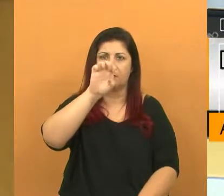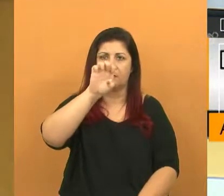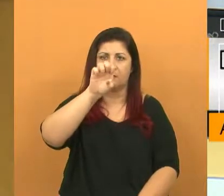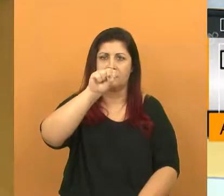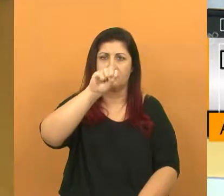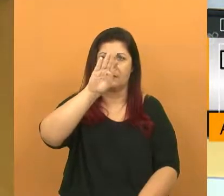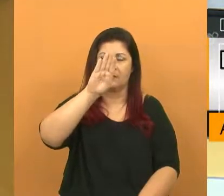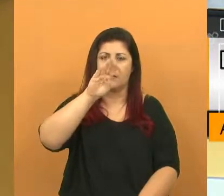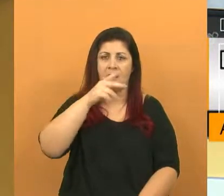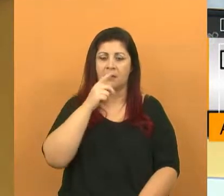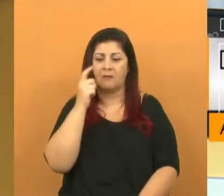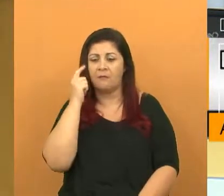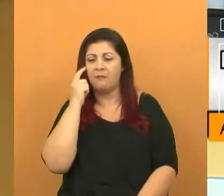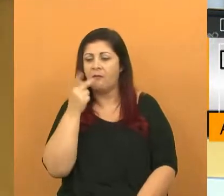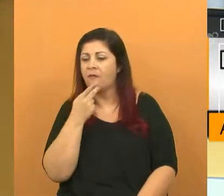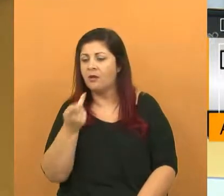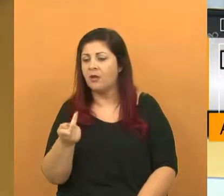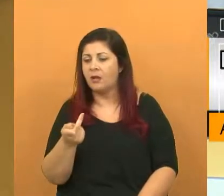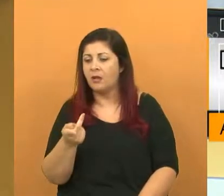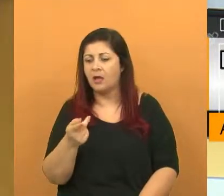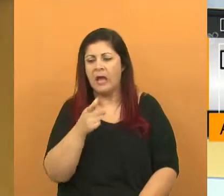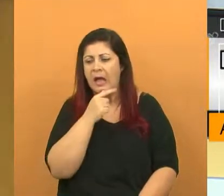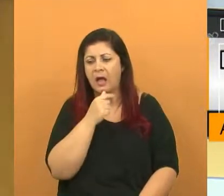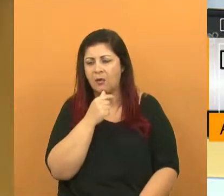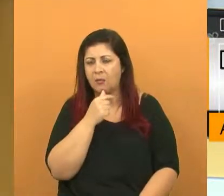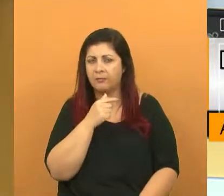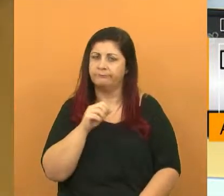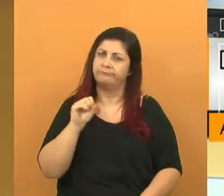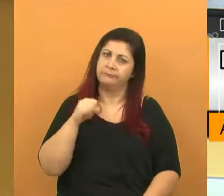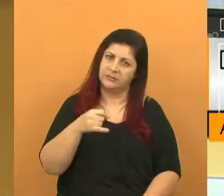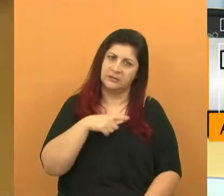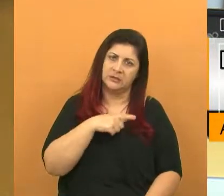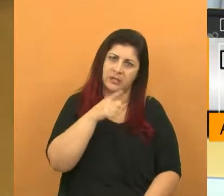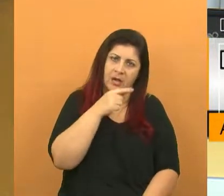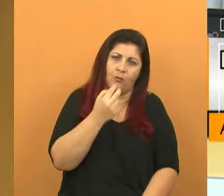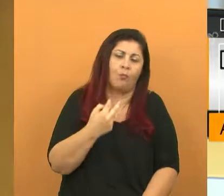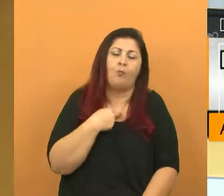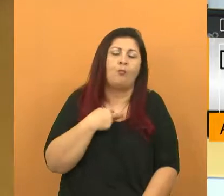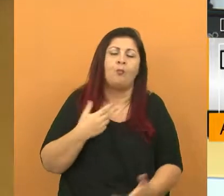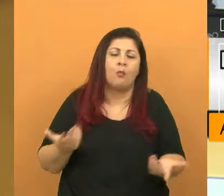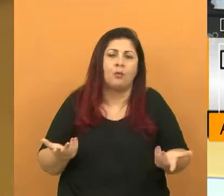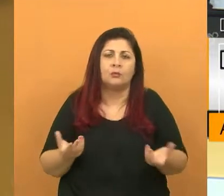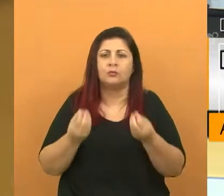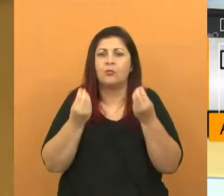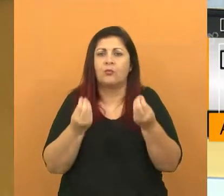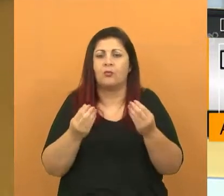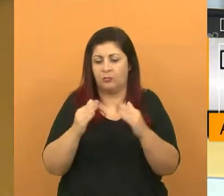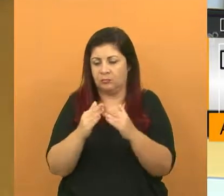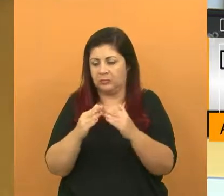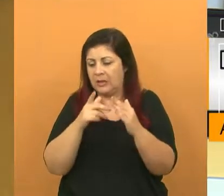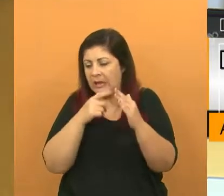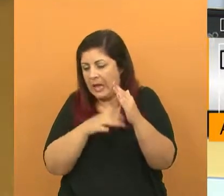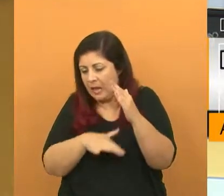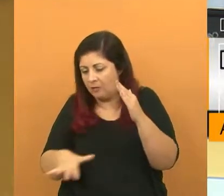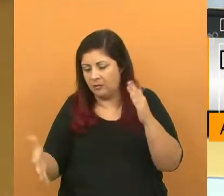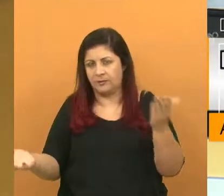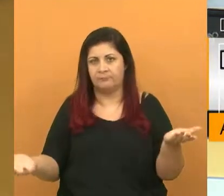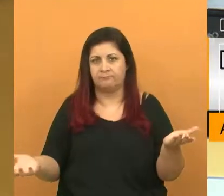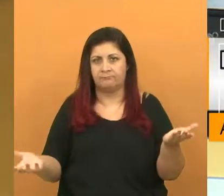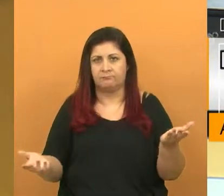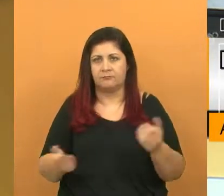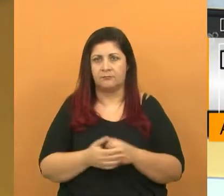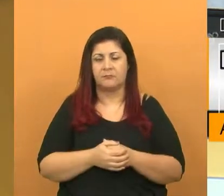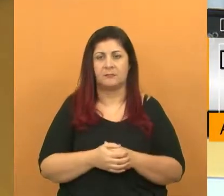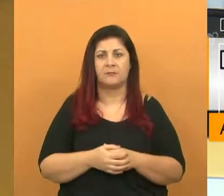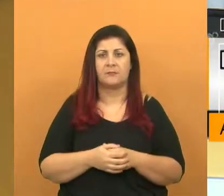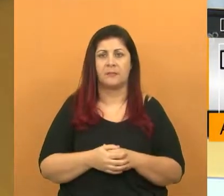evidentemente se fosse lagoa não haveria possibilidade de se regularizar o lago azul porque na regularização